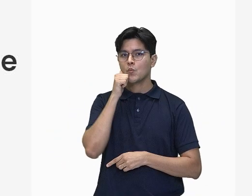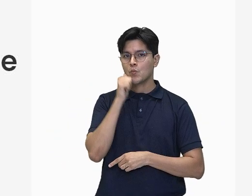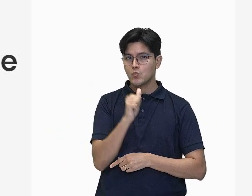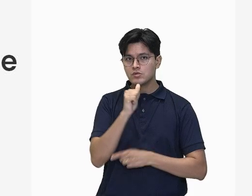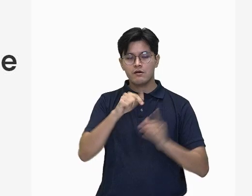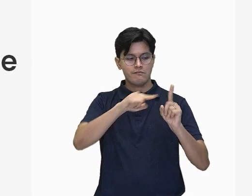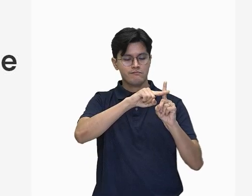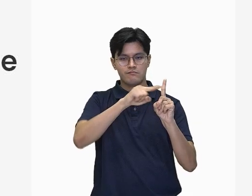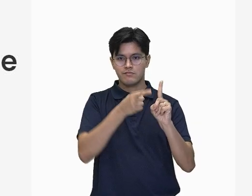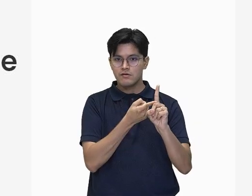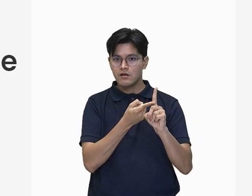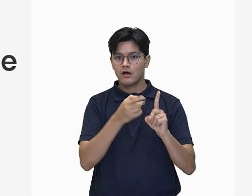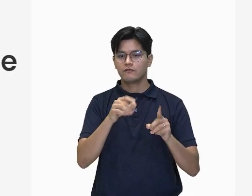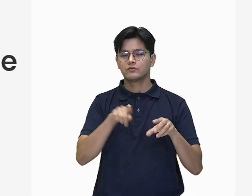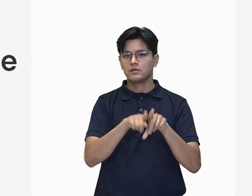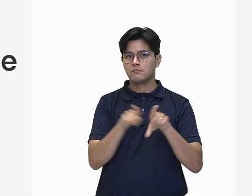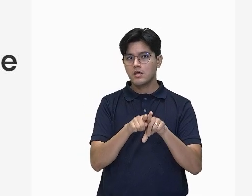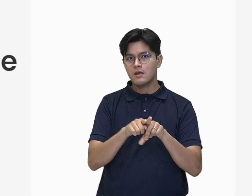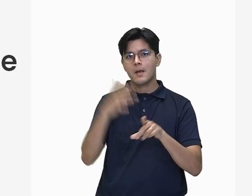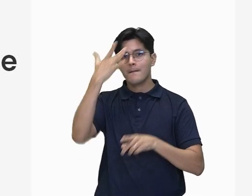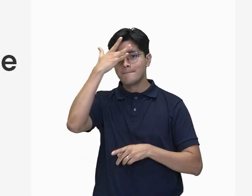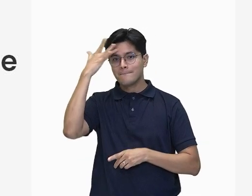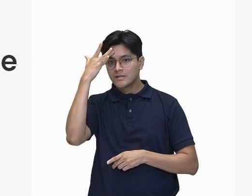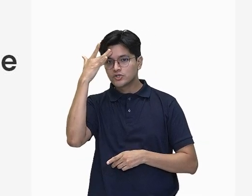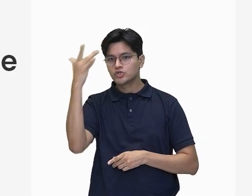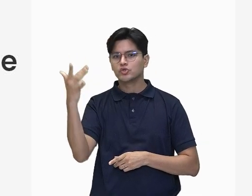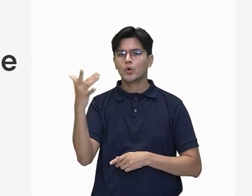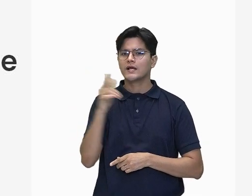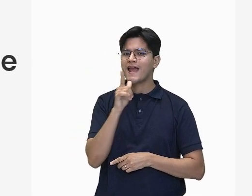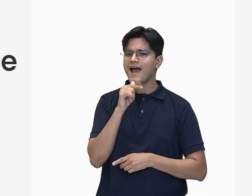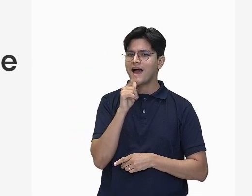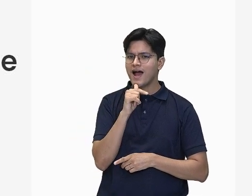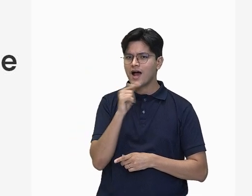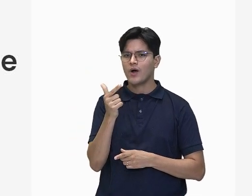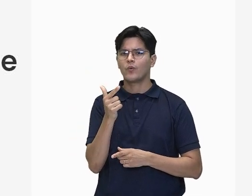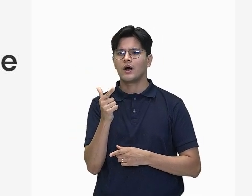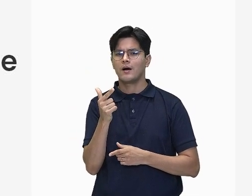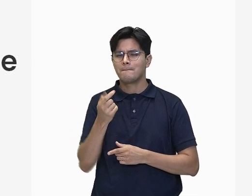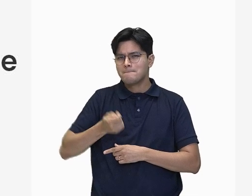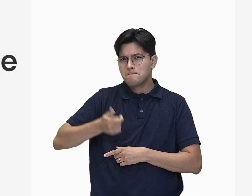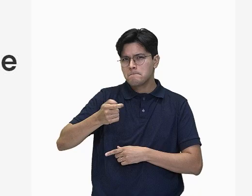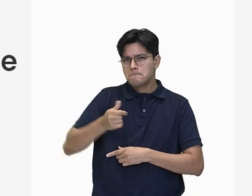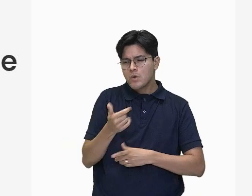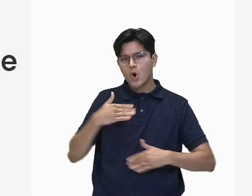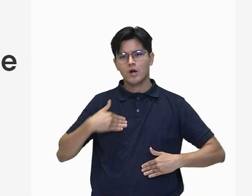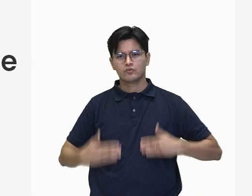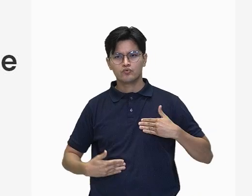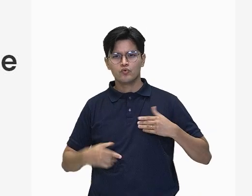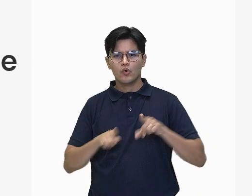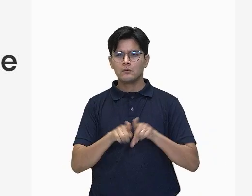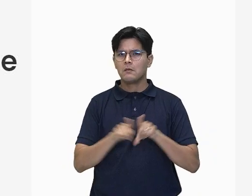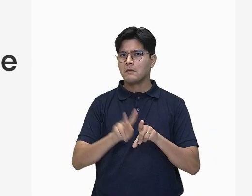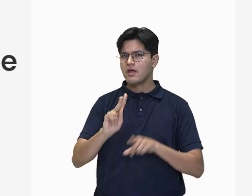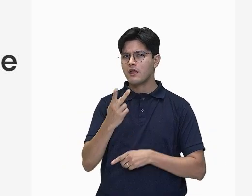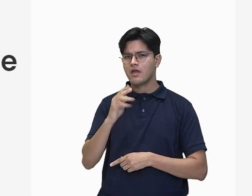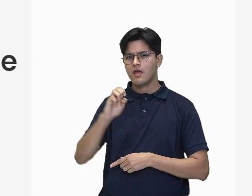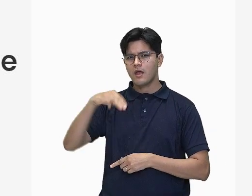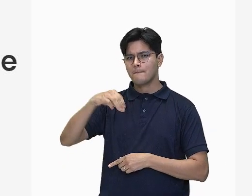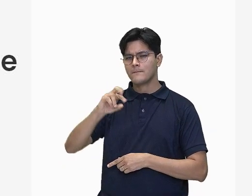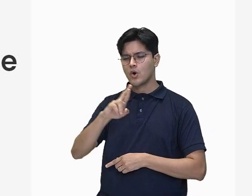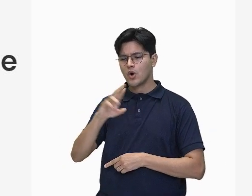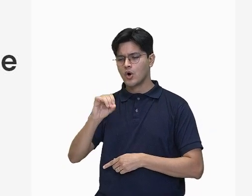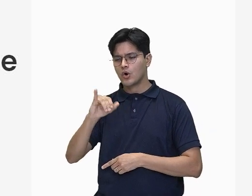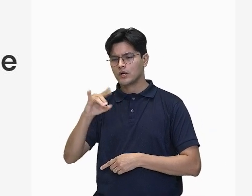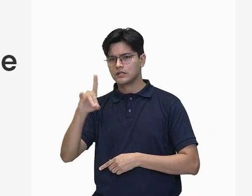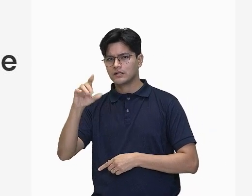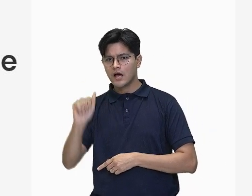com desidratação, hemorroida, apendicite, insuficiência renal, hepática ou cardíaca